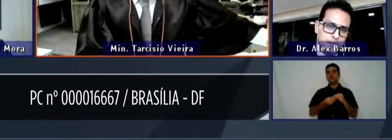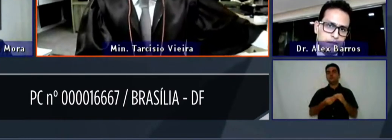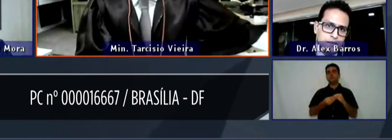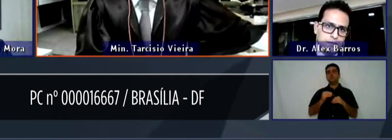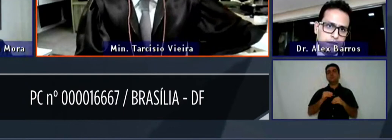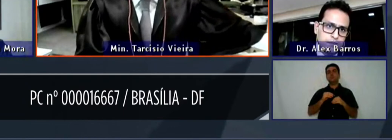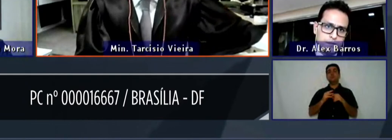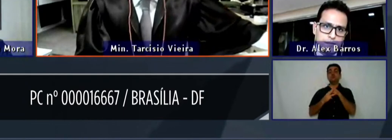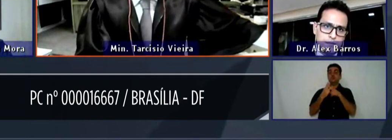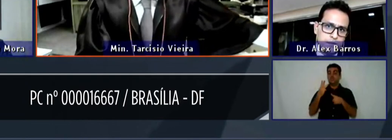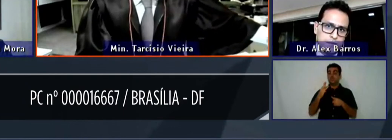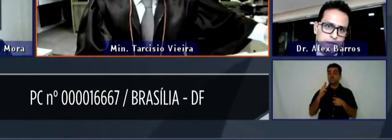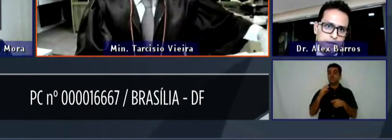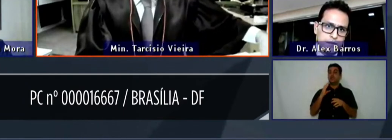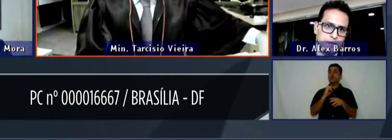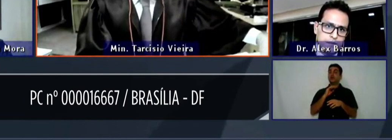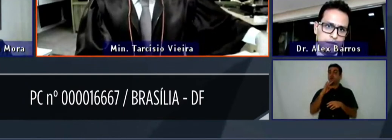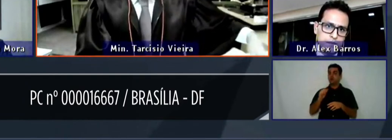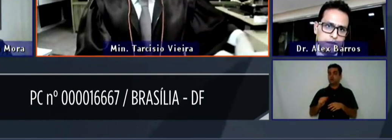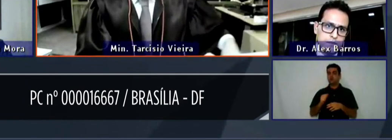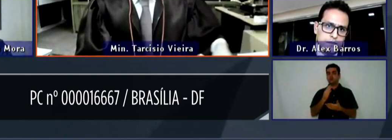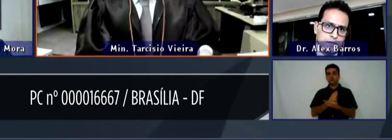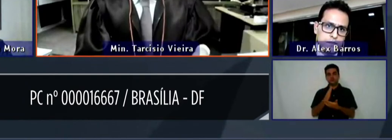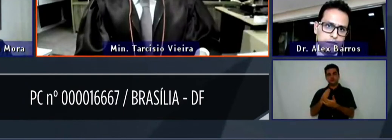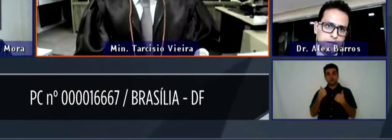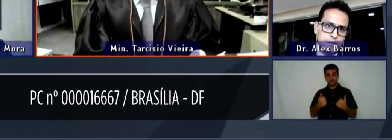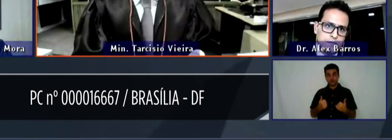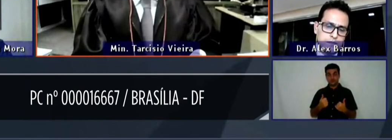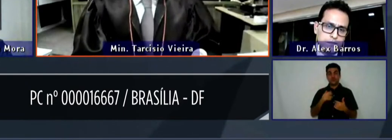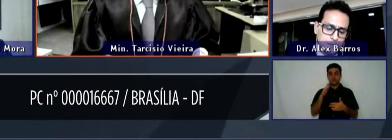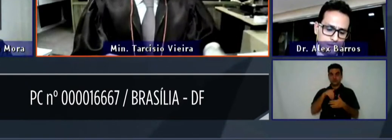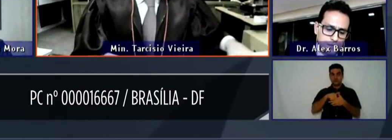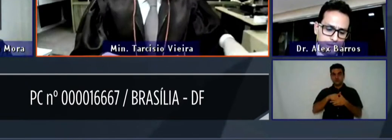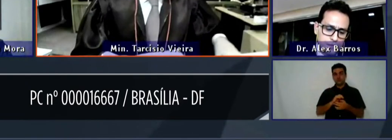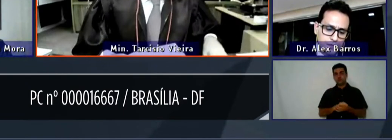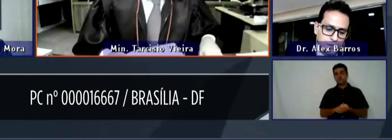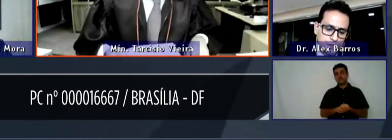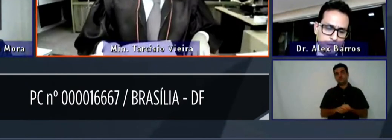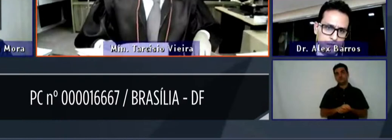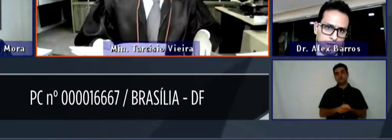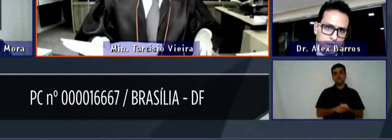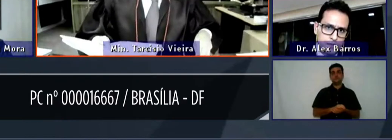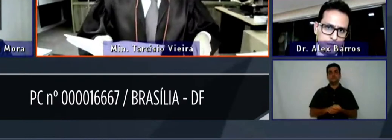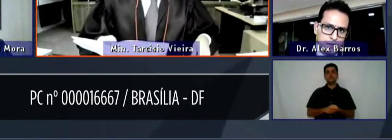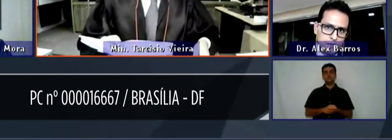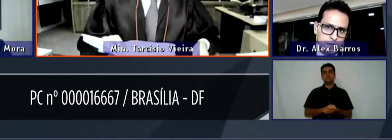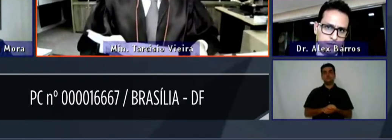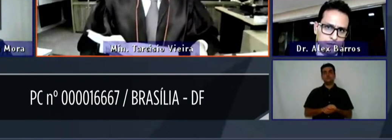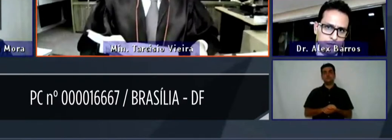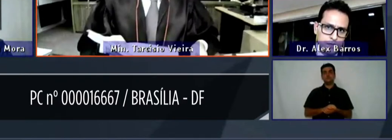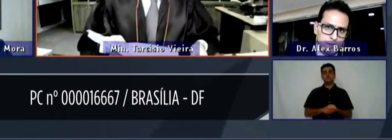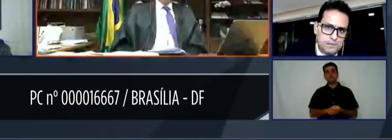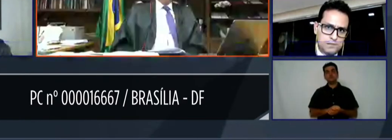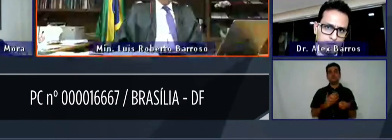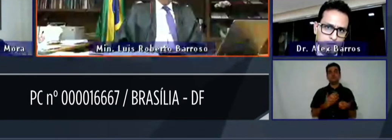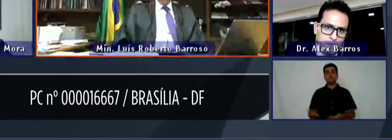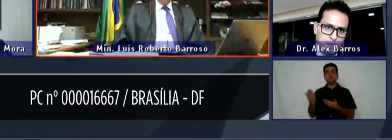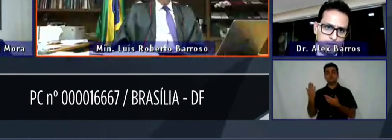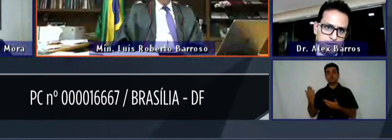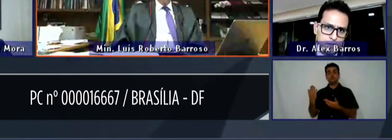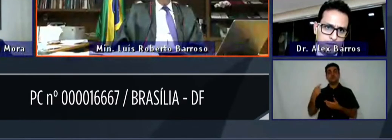três cotas na suspensão. Como voto, presidente. Obrigado, ministro Tarcísio. Ouço, então, o doutor